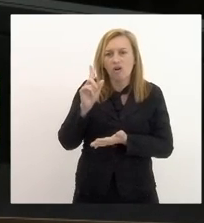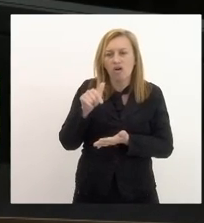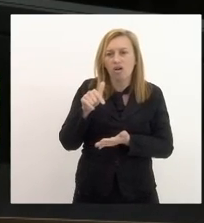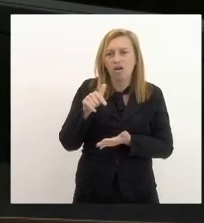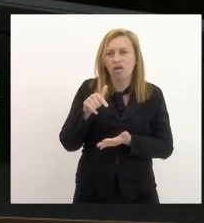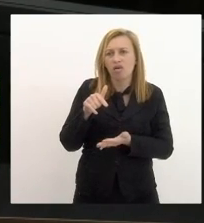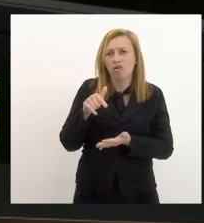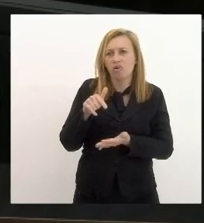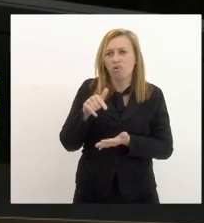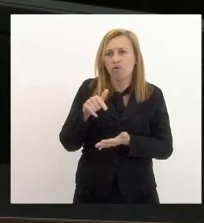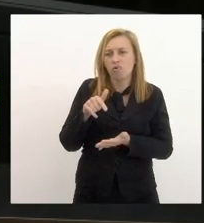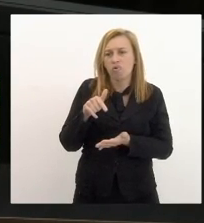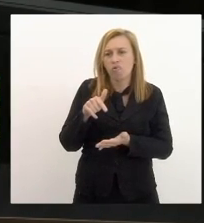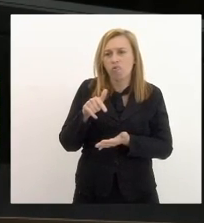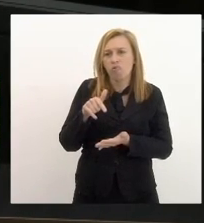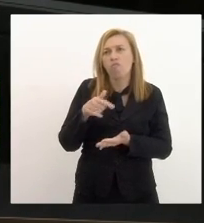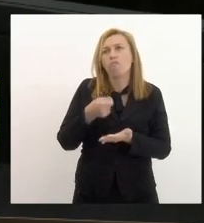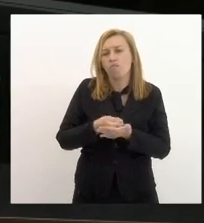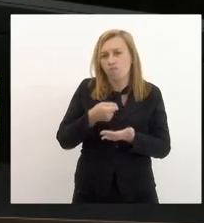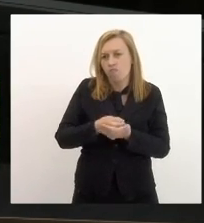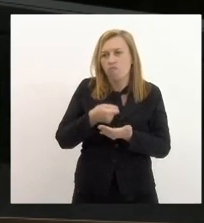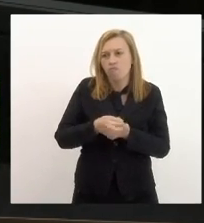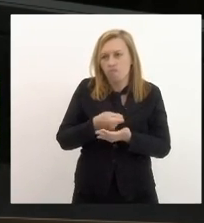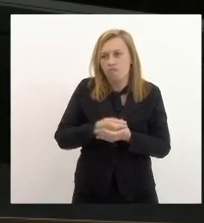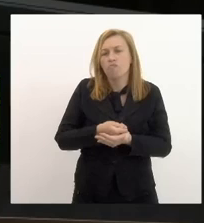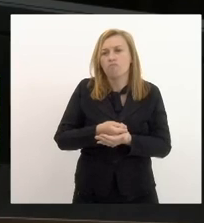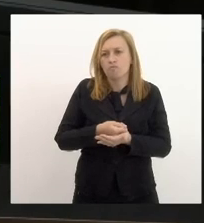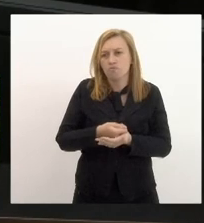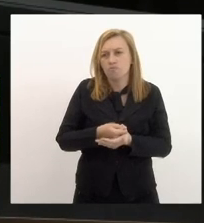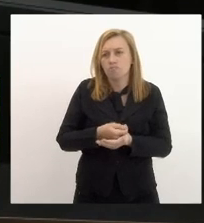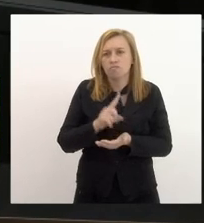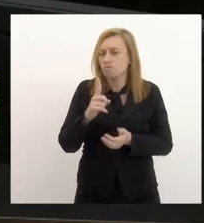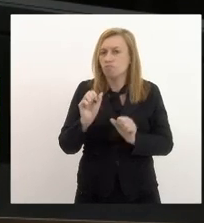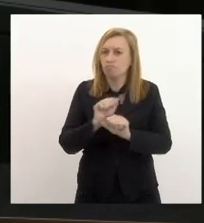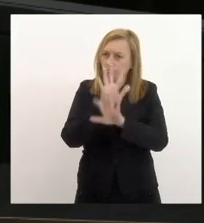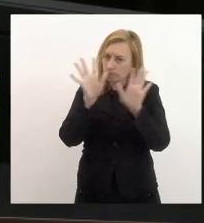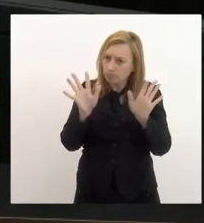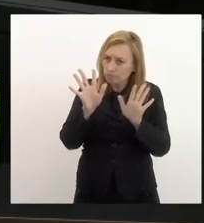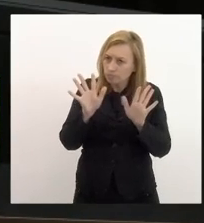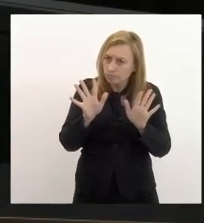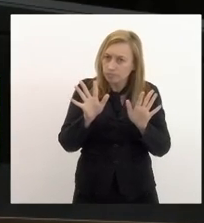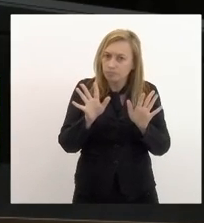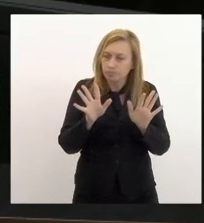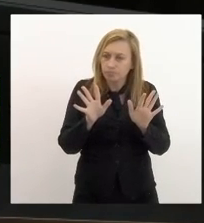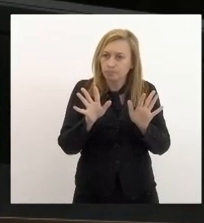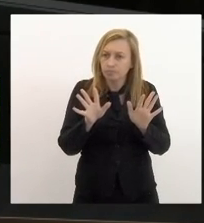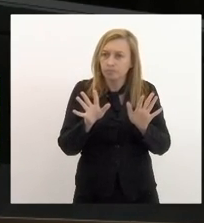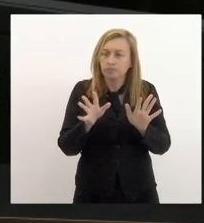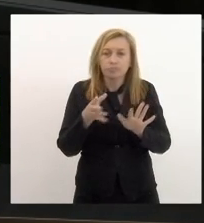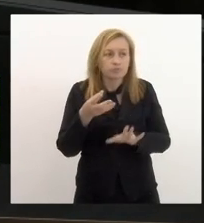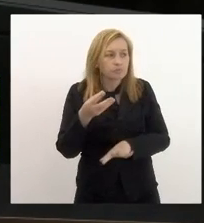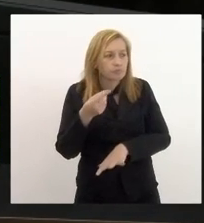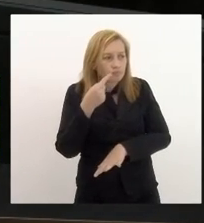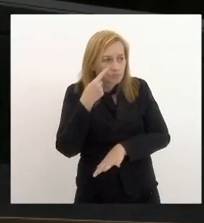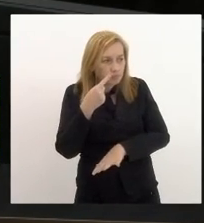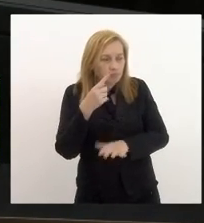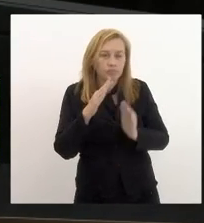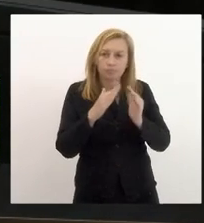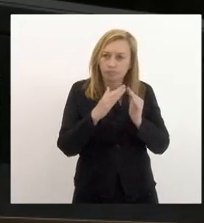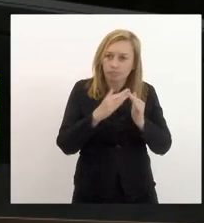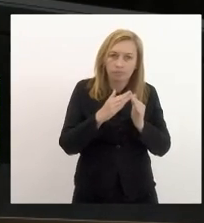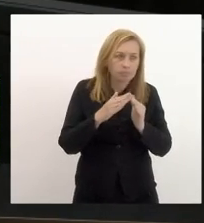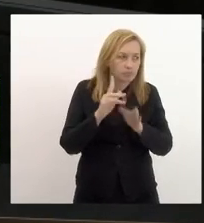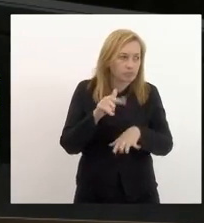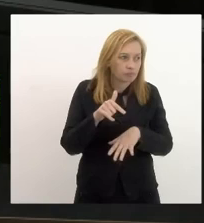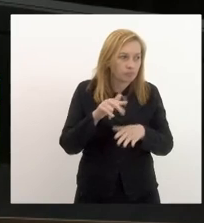de que é obrigatório o que não está claro que é o que tantas tentando aqui nessa casa é